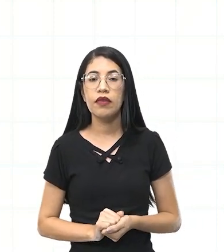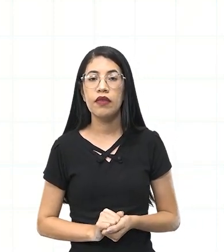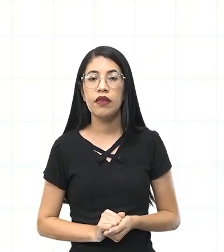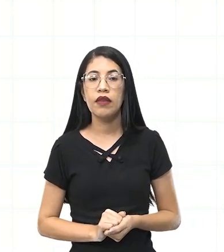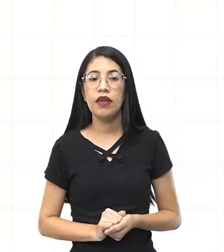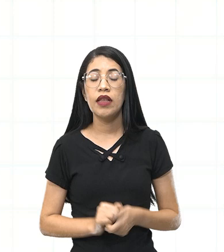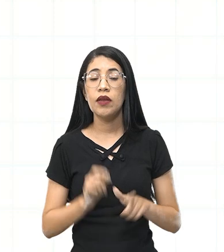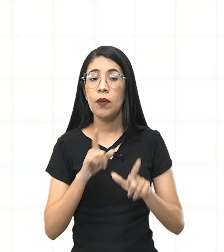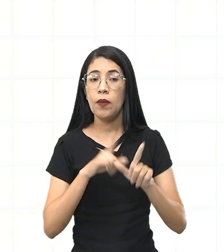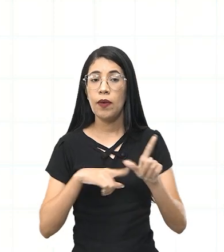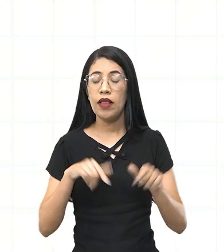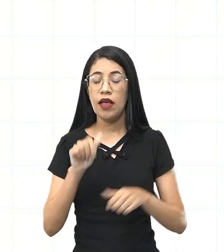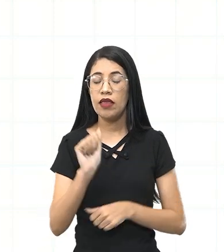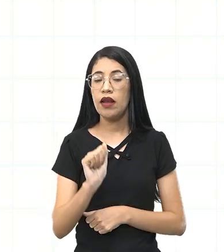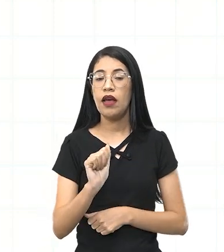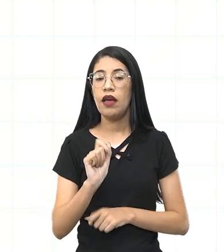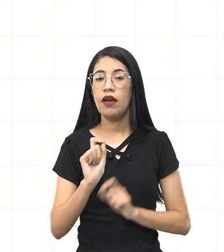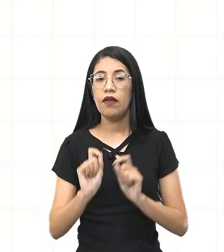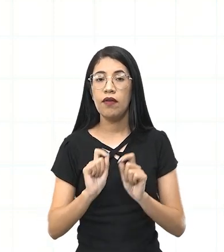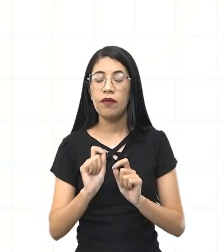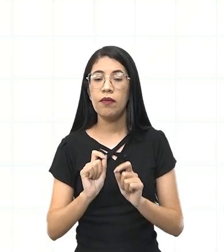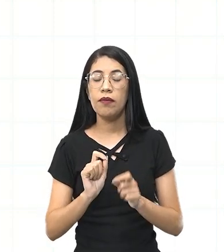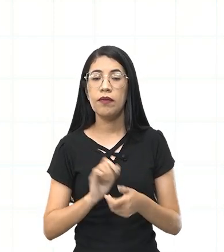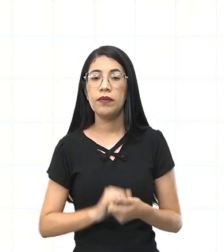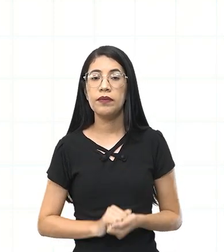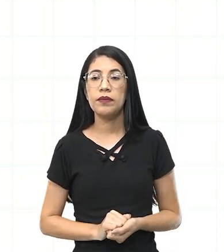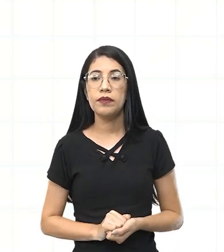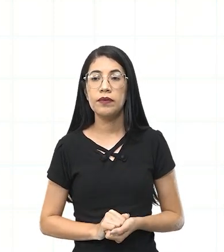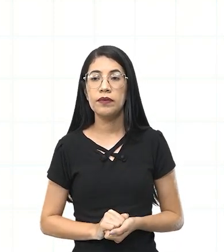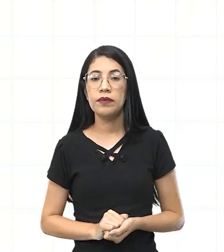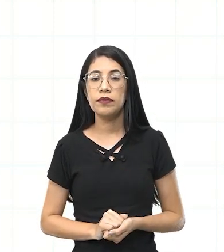essa alternativa aí